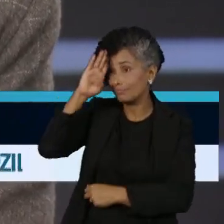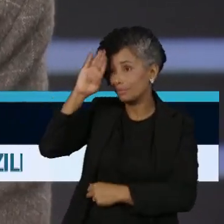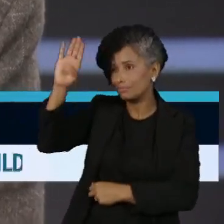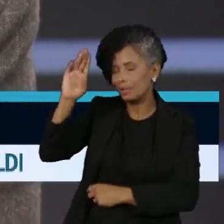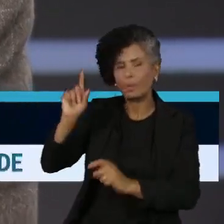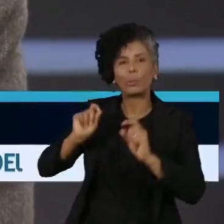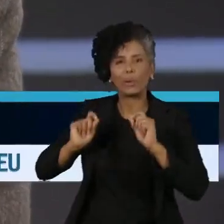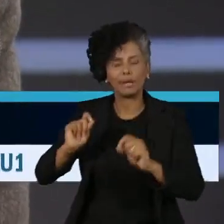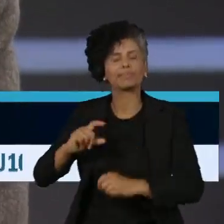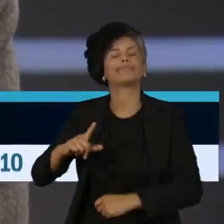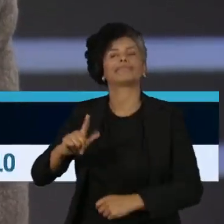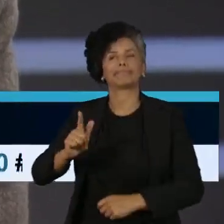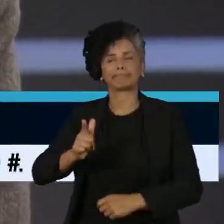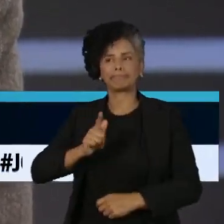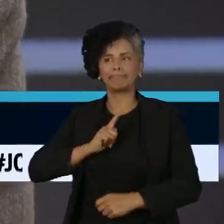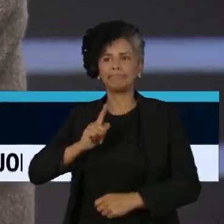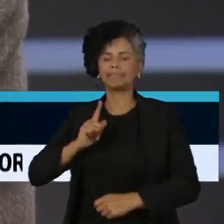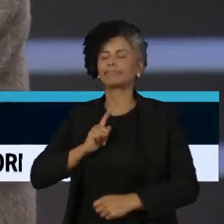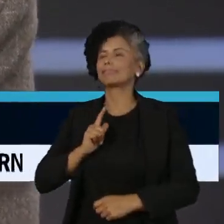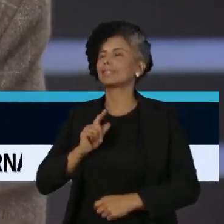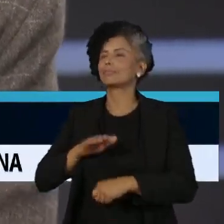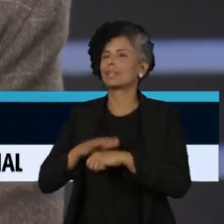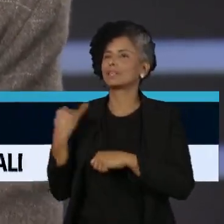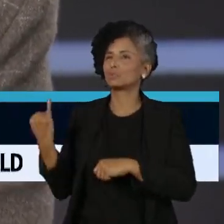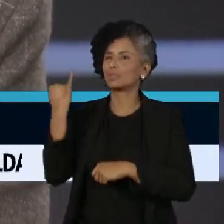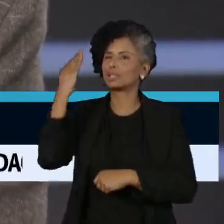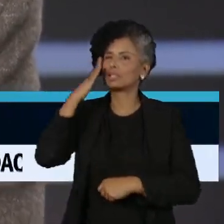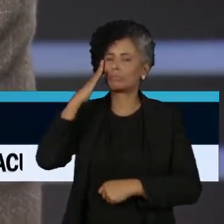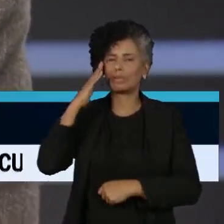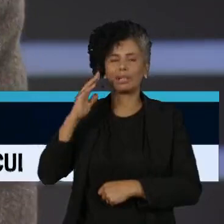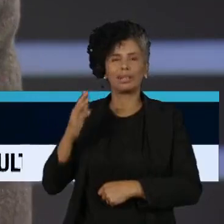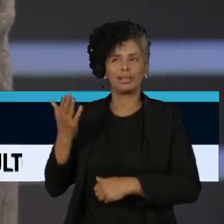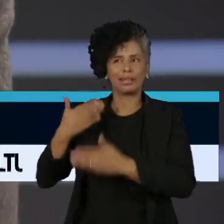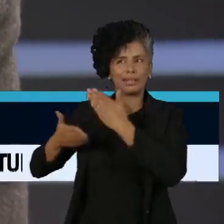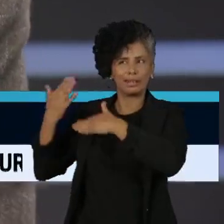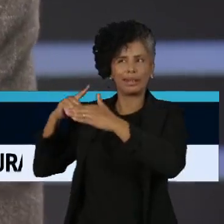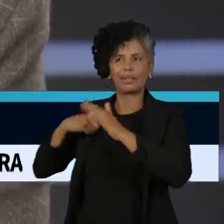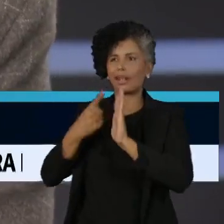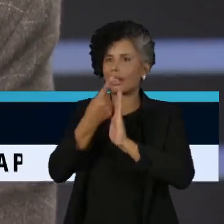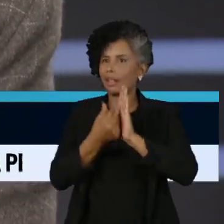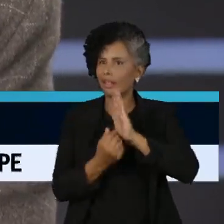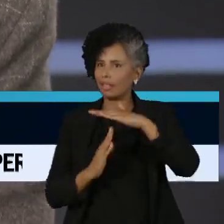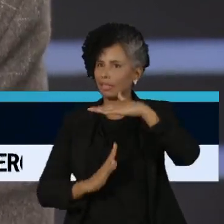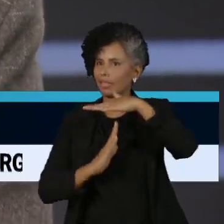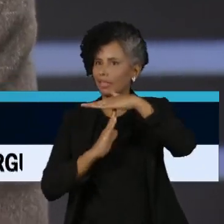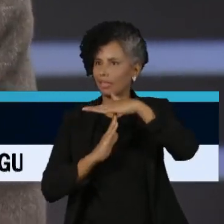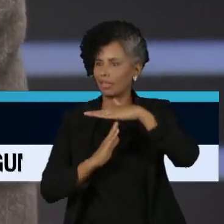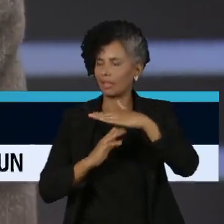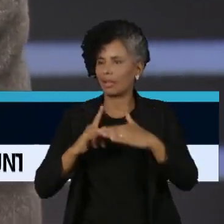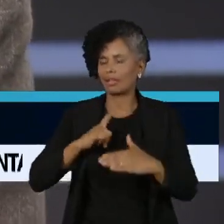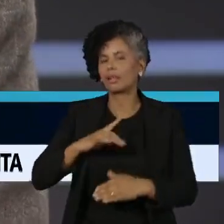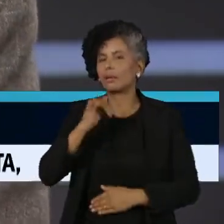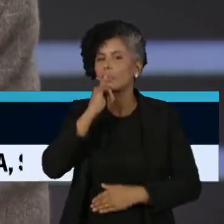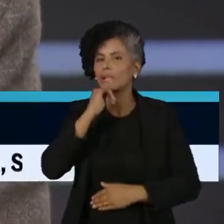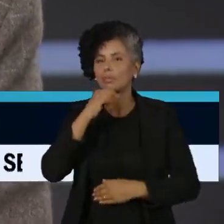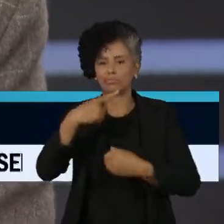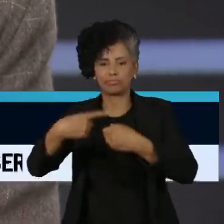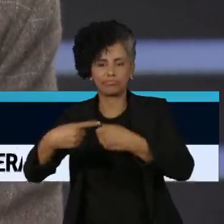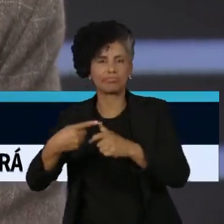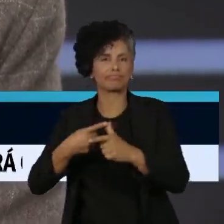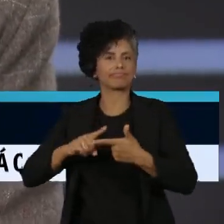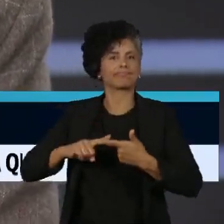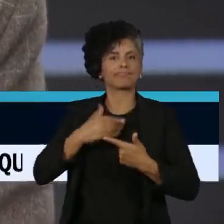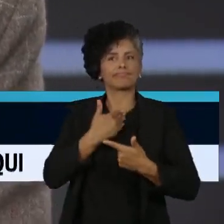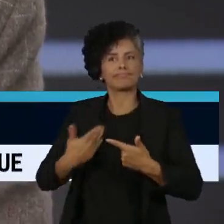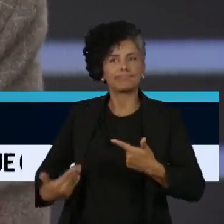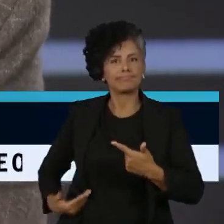eram exceções a que existiam no teto de gastos. Exemplos, transferências a estados e municípios nunca tiveram no teto de